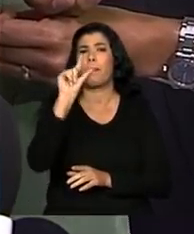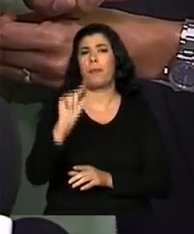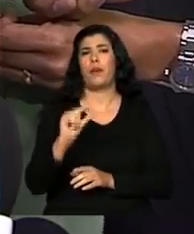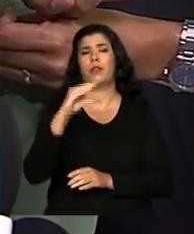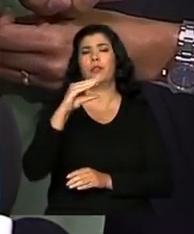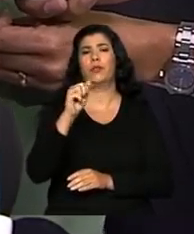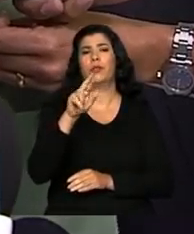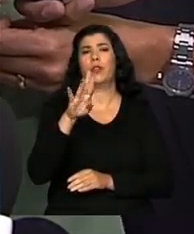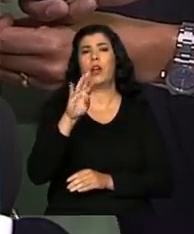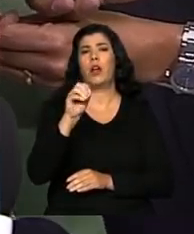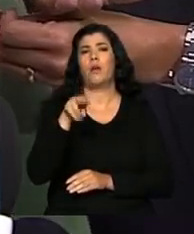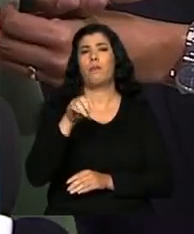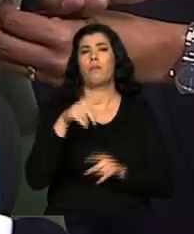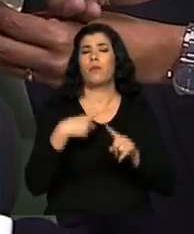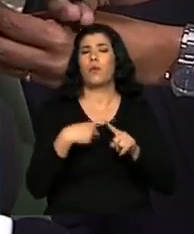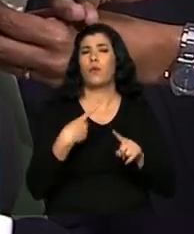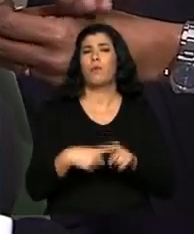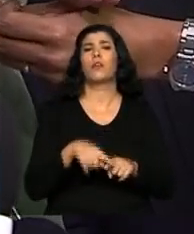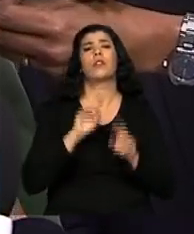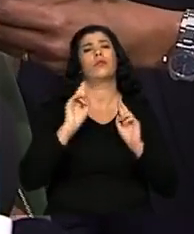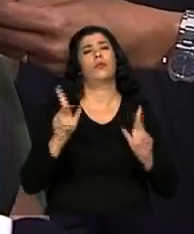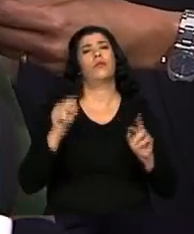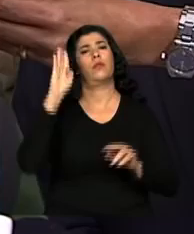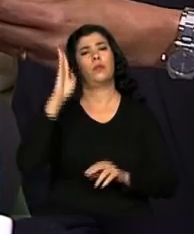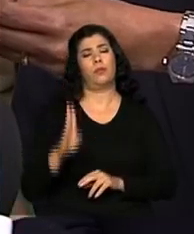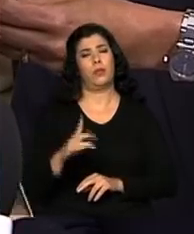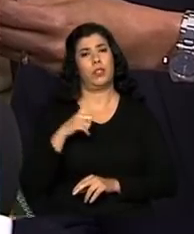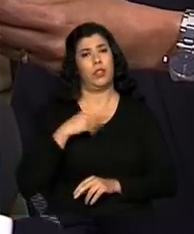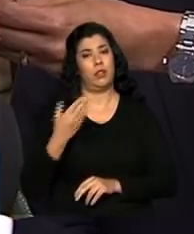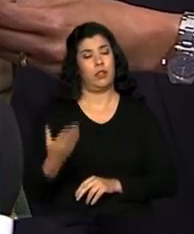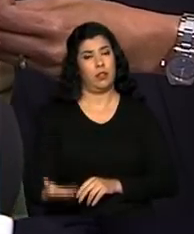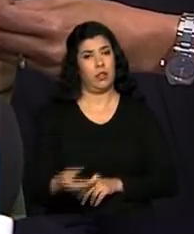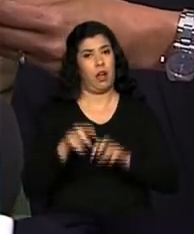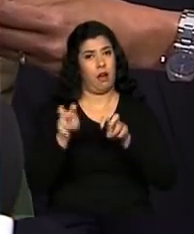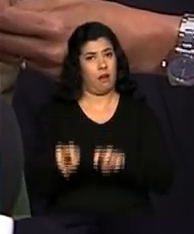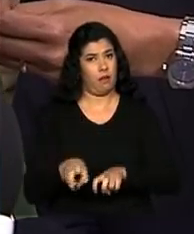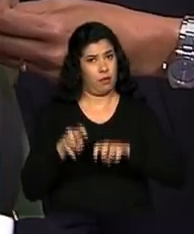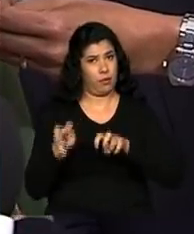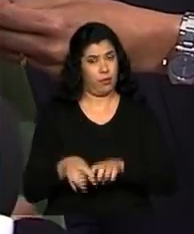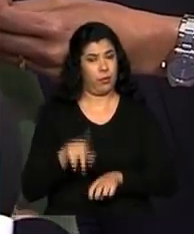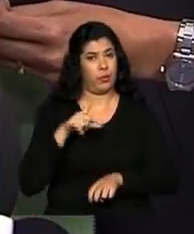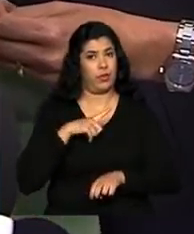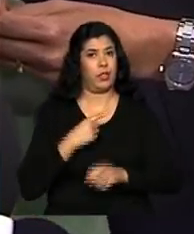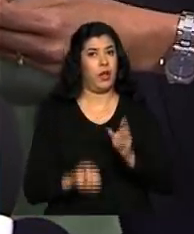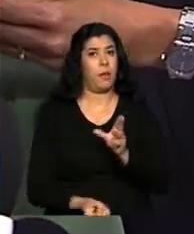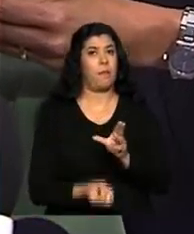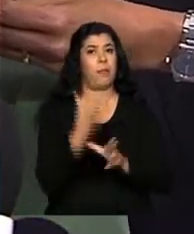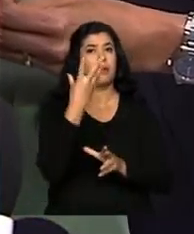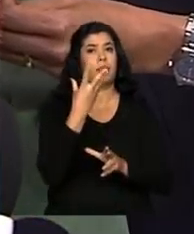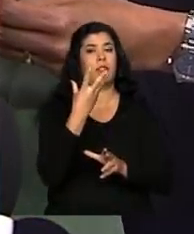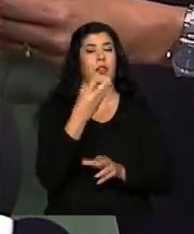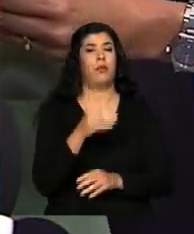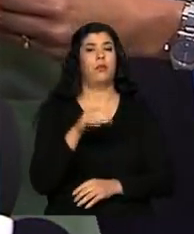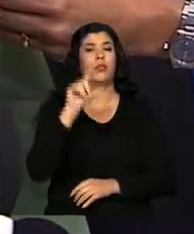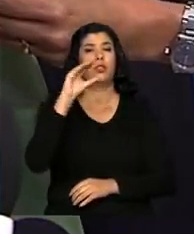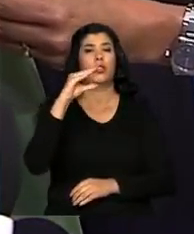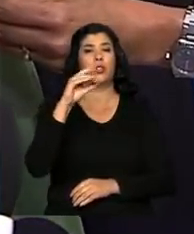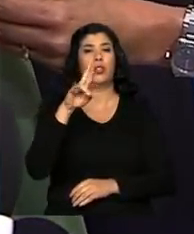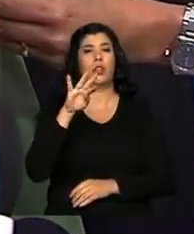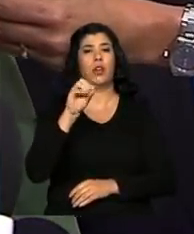principalmente porque esse é o nosso diferencial. Né? A agricultura de baixo carbono é uma coisa importante, porque significa que